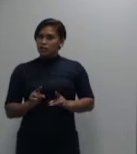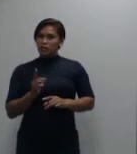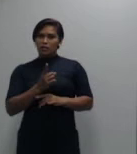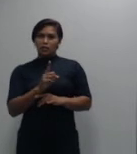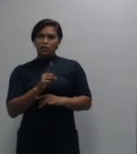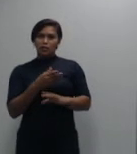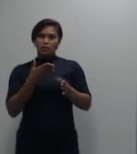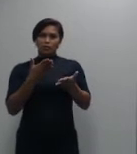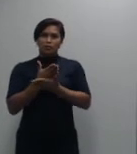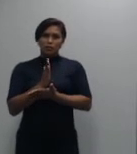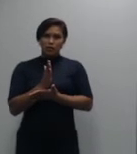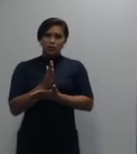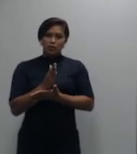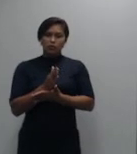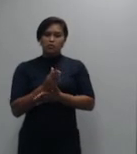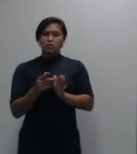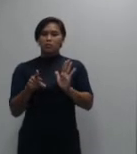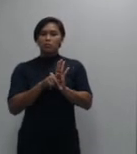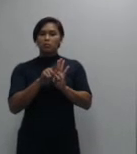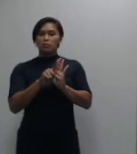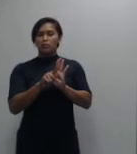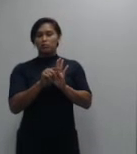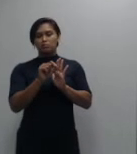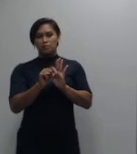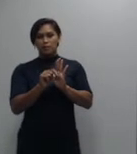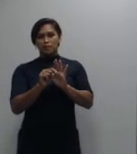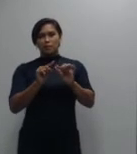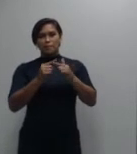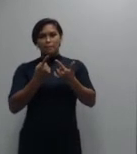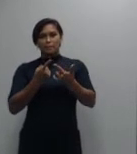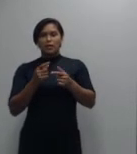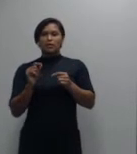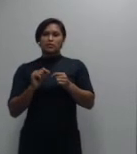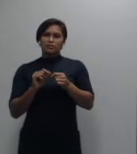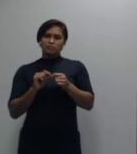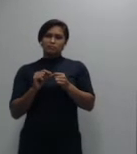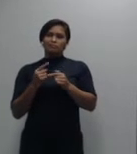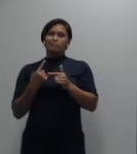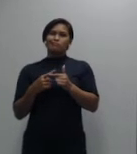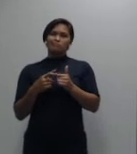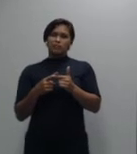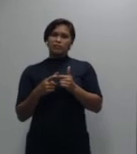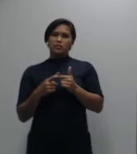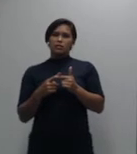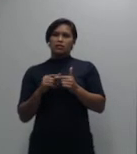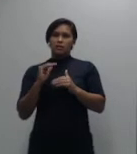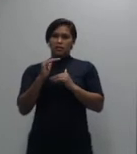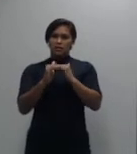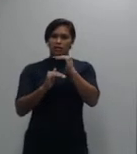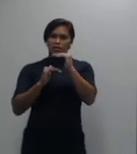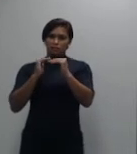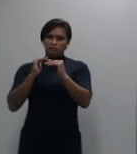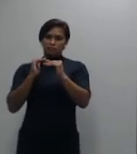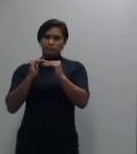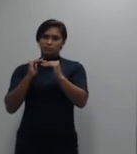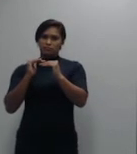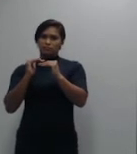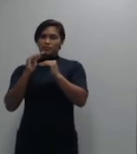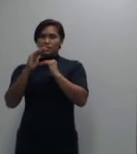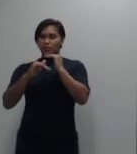pela concessão esse é mas pelo fato de se avançar e